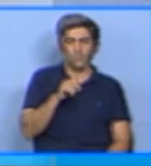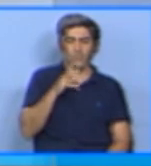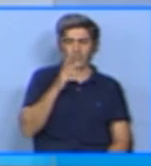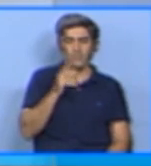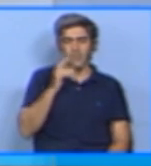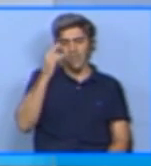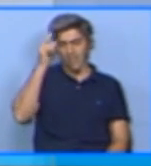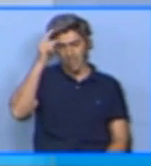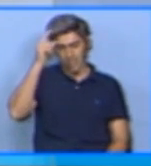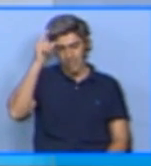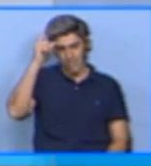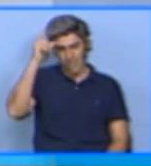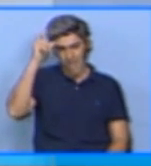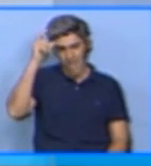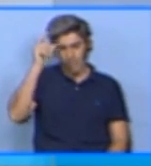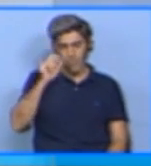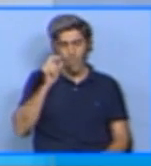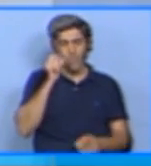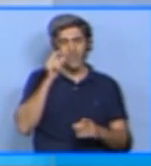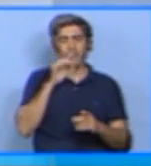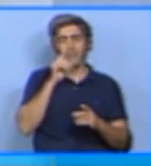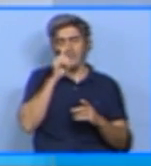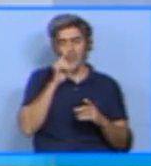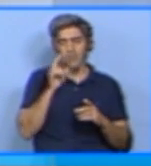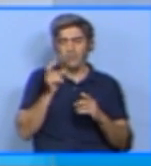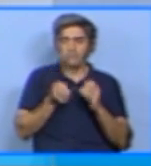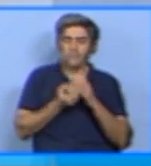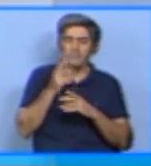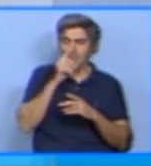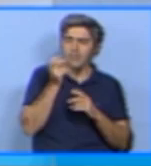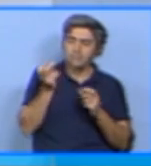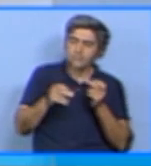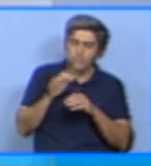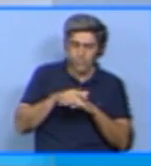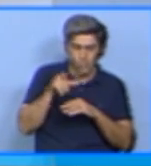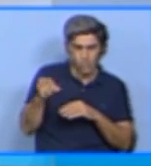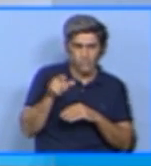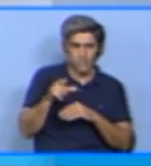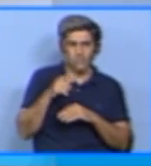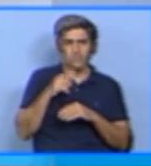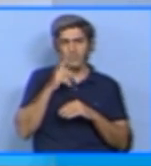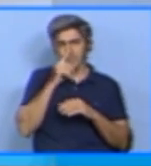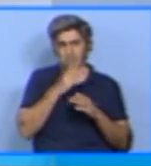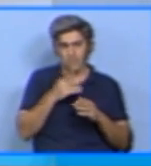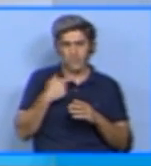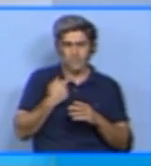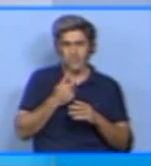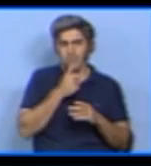Ou seja, a fonte da mentira. E quando eu entro no caminho da mentira, preciso da violência para me